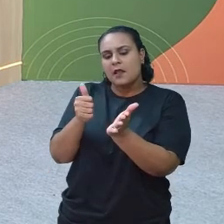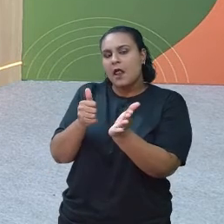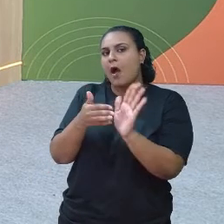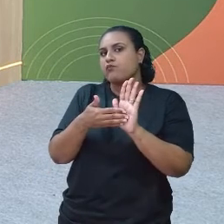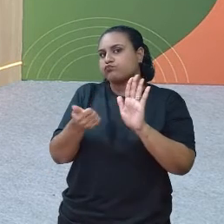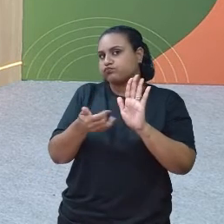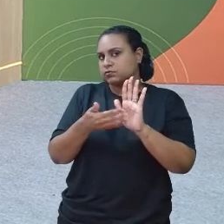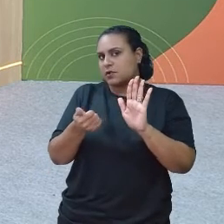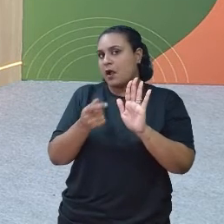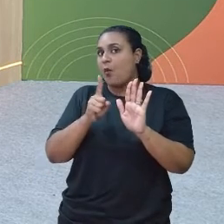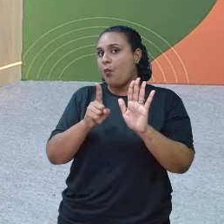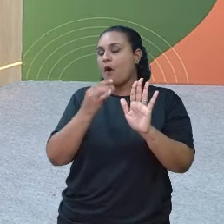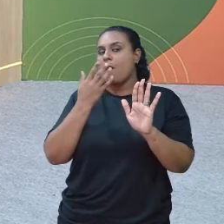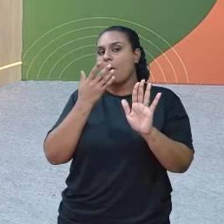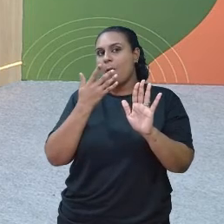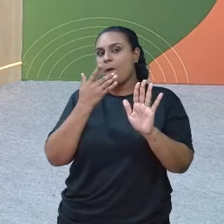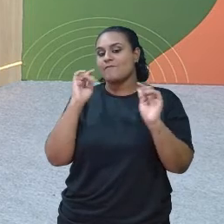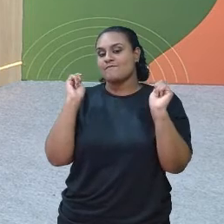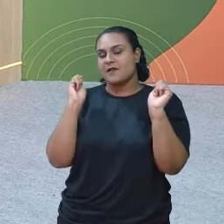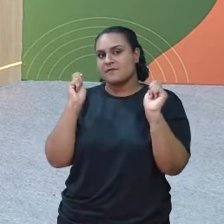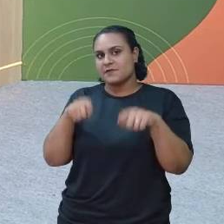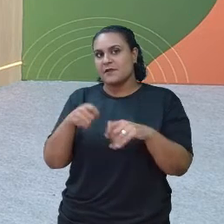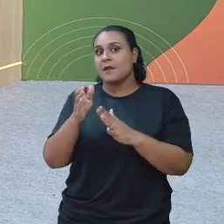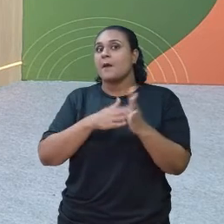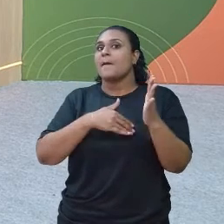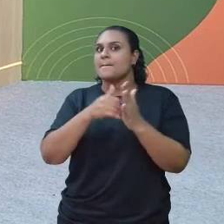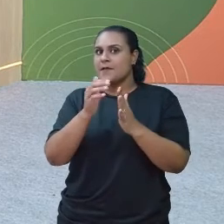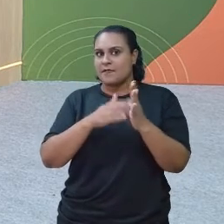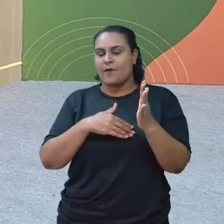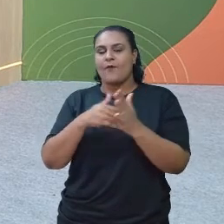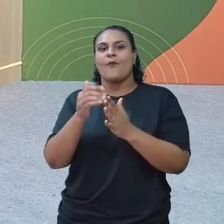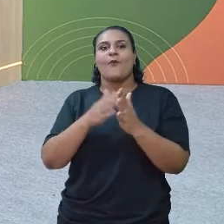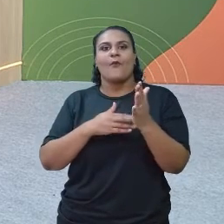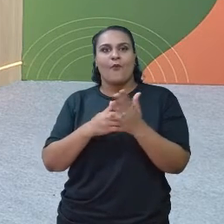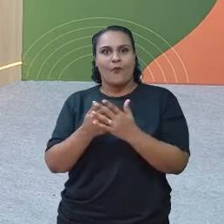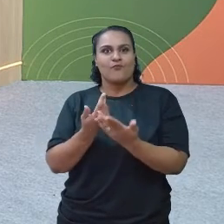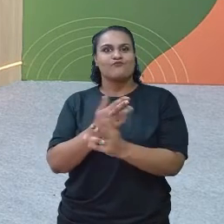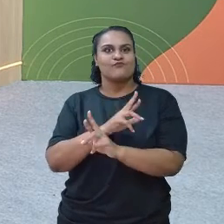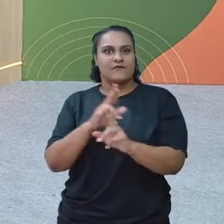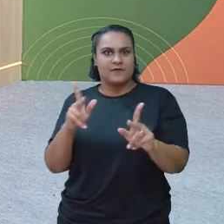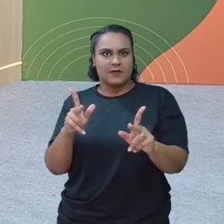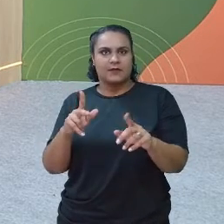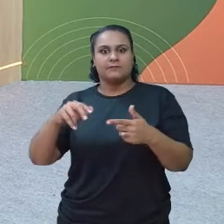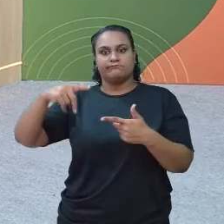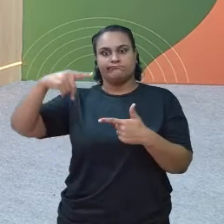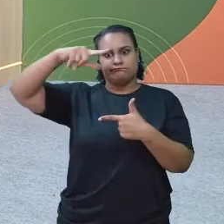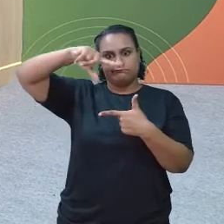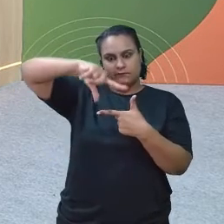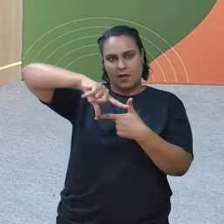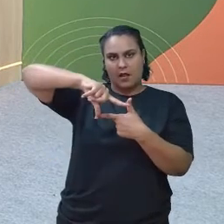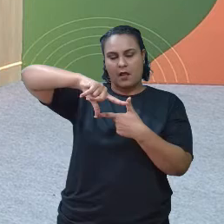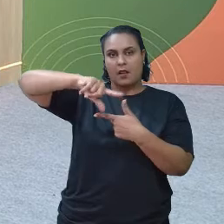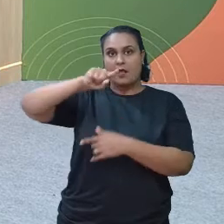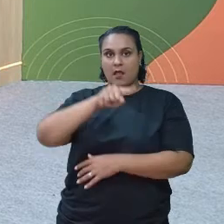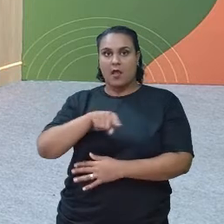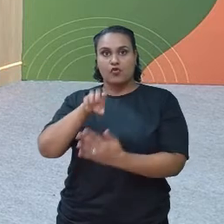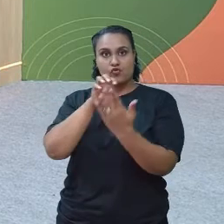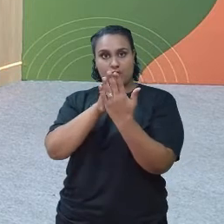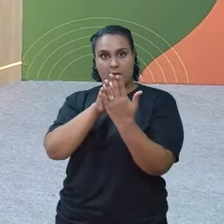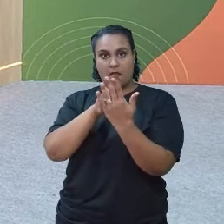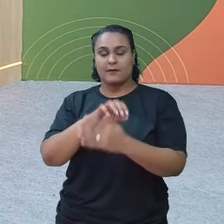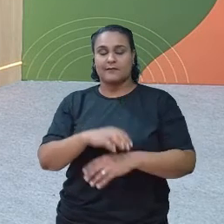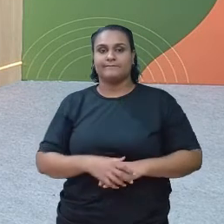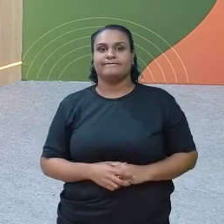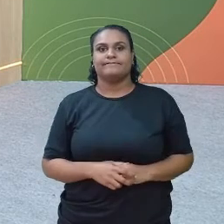que eu consiga pintar com cores diferentes a região retangular e a região circular, tá